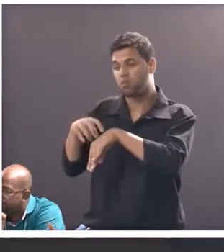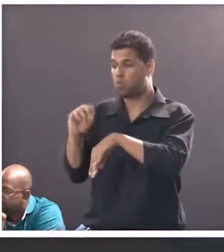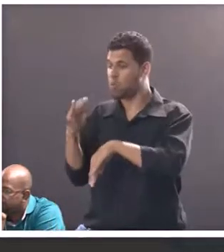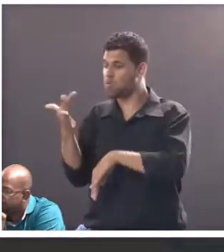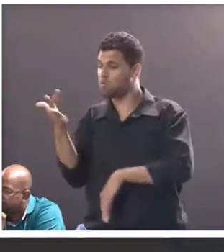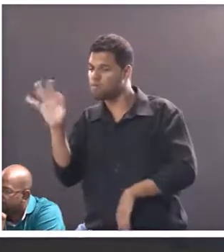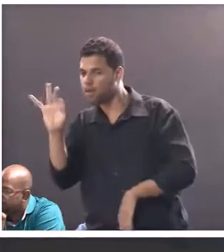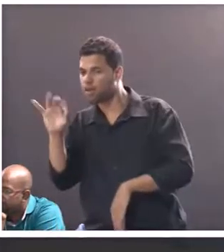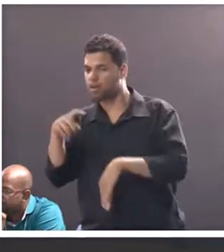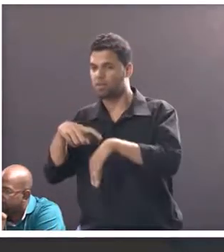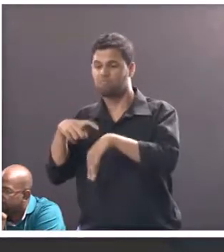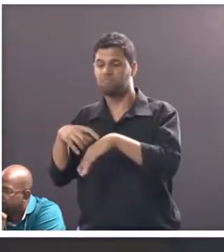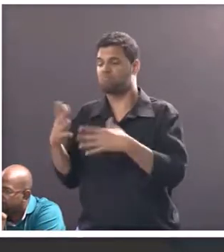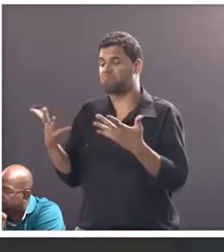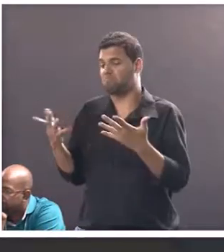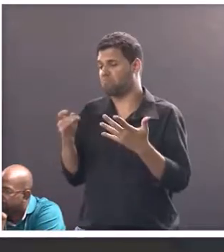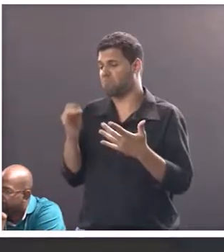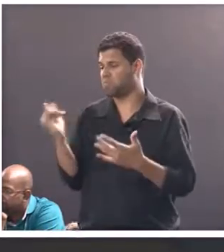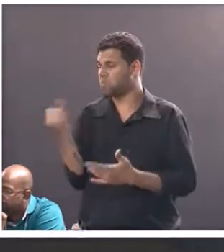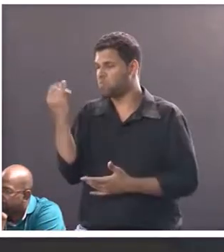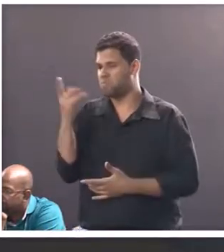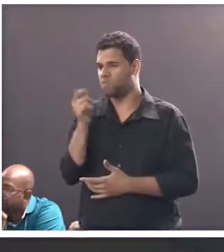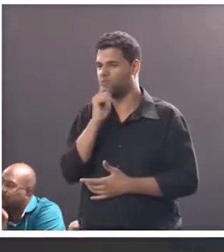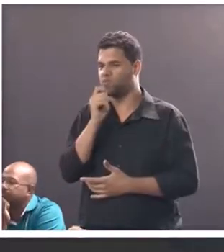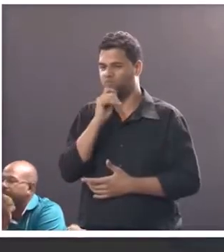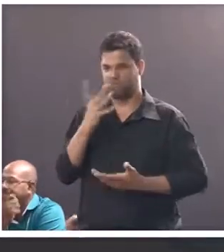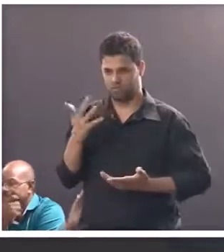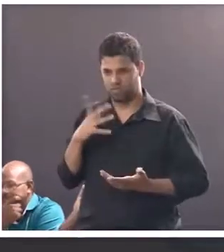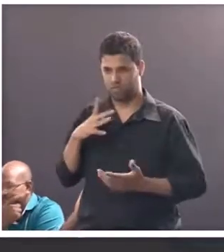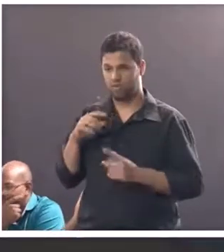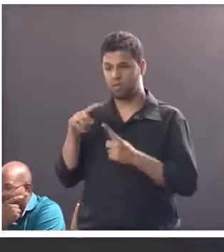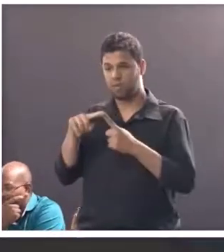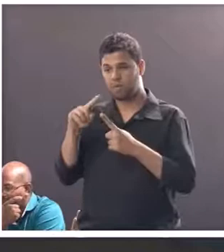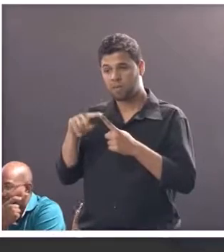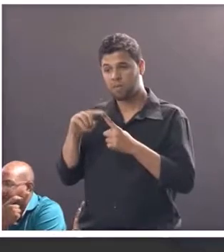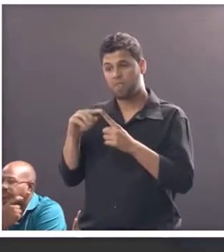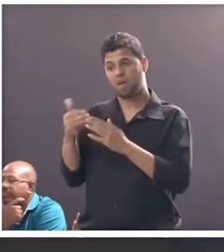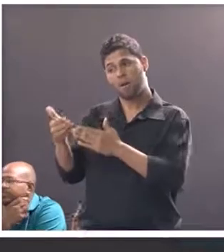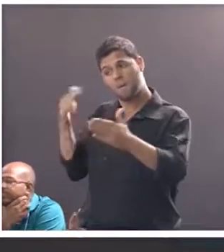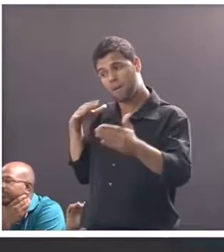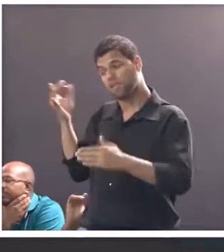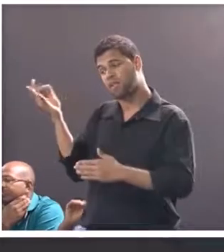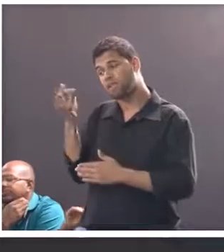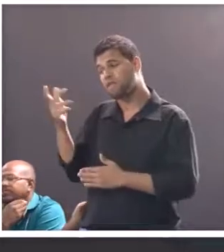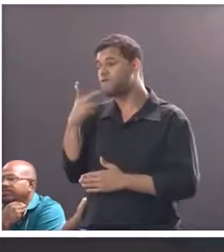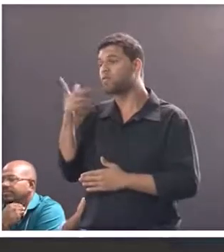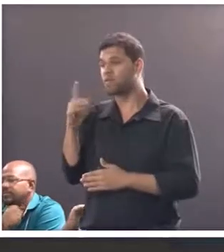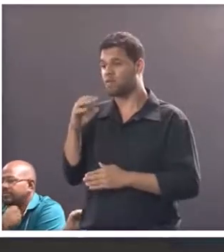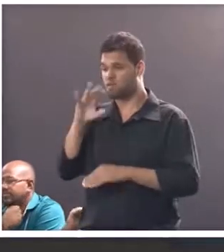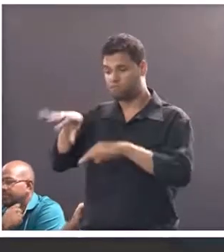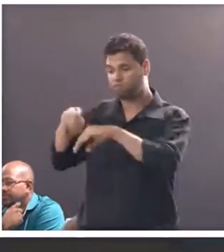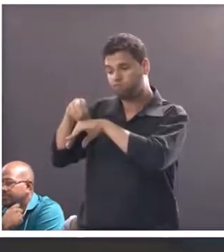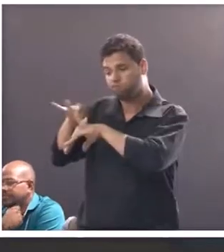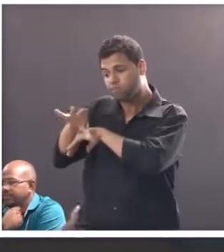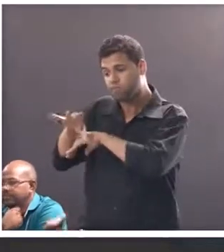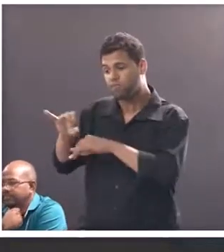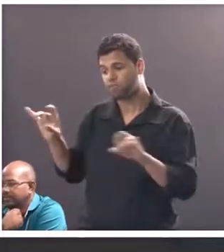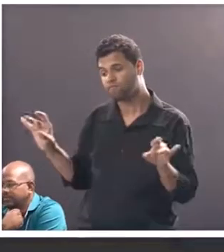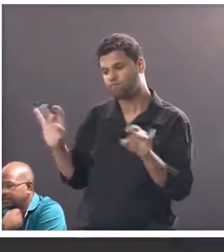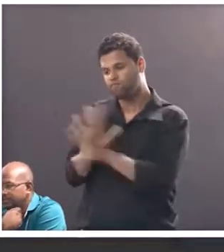em 10 minutos, isso não é importante. O pretérito perfeito só se preocupa em expressar uma ação que foi